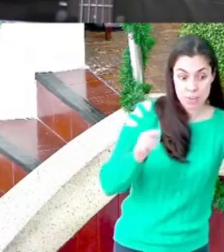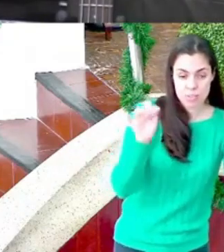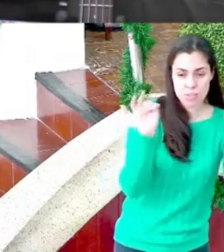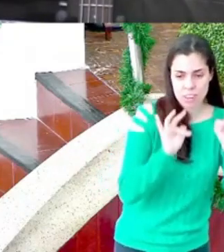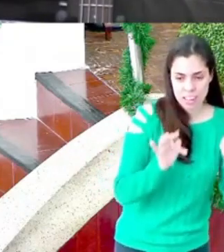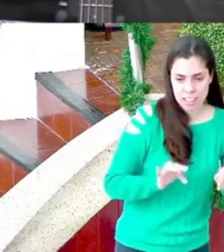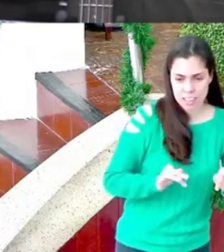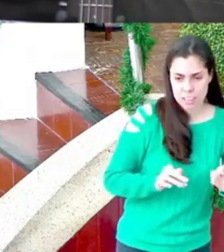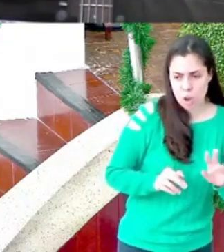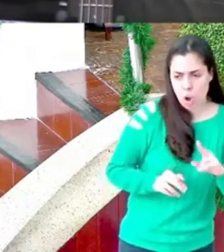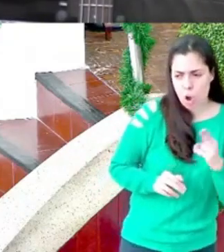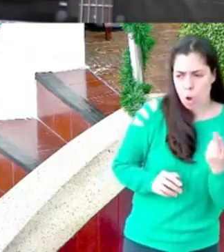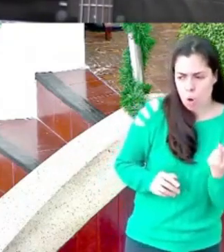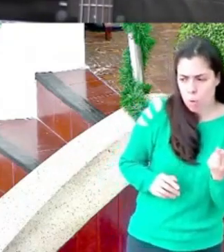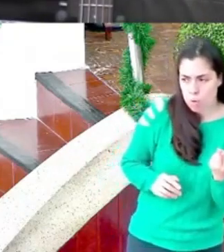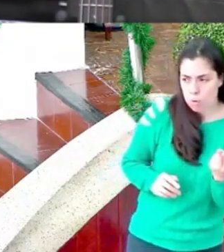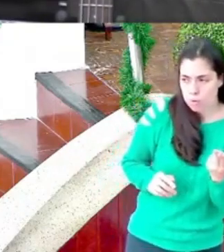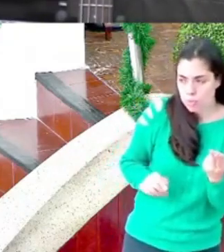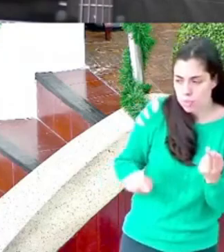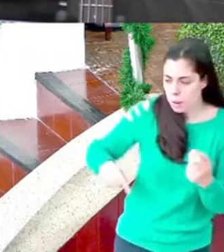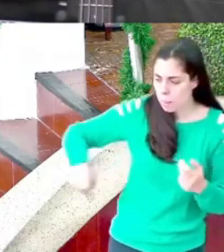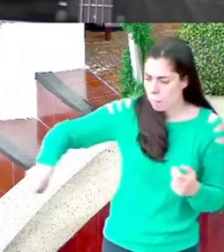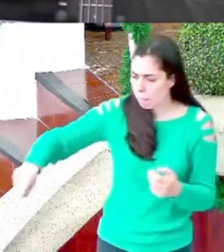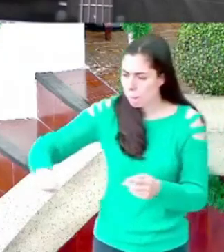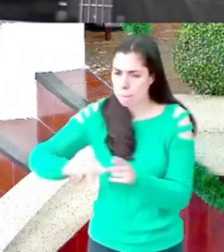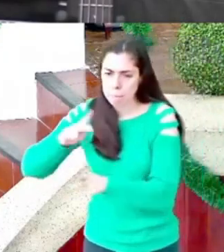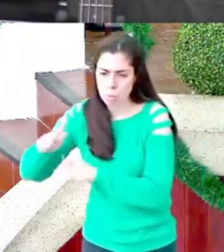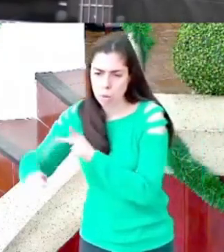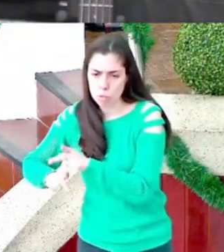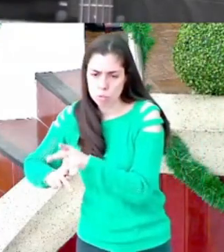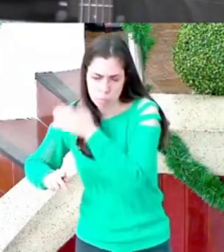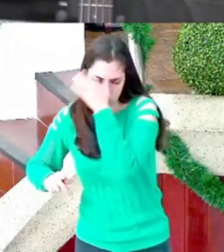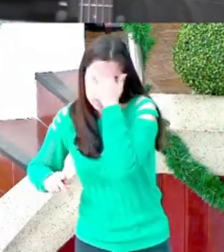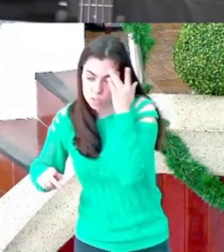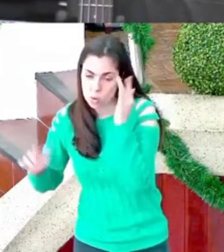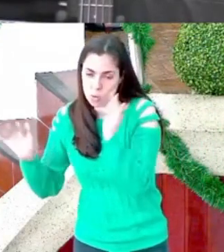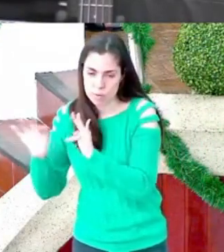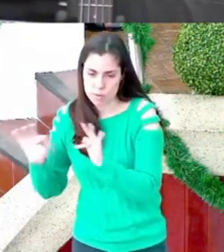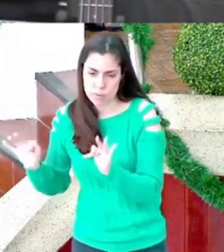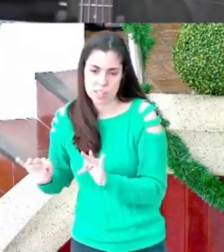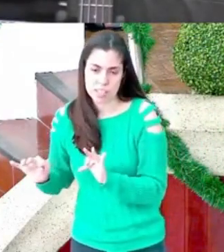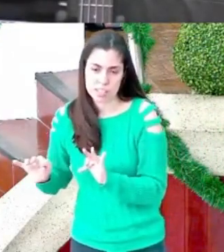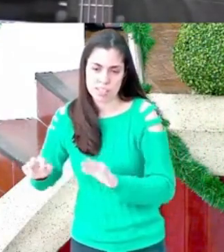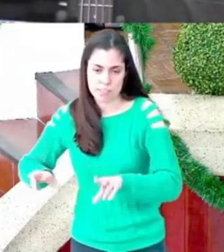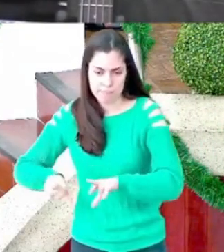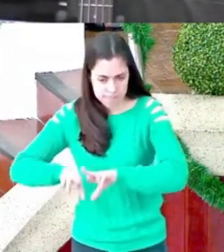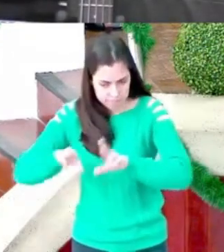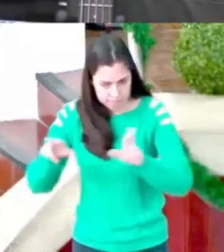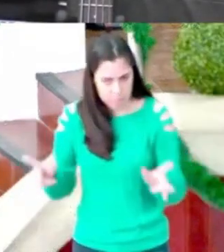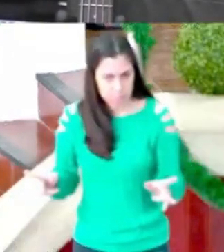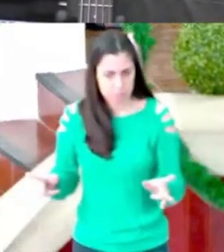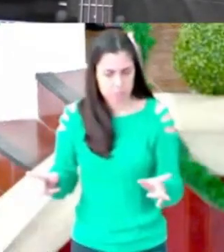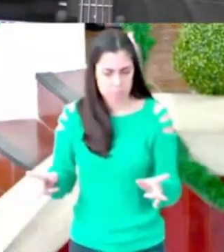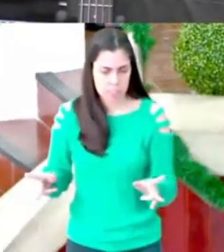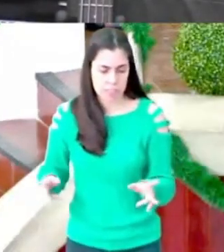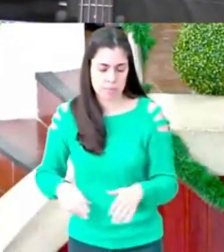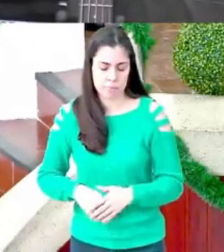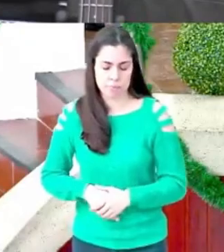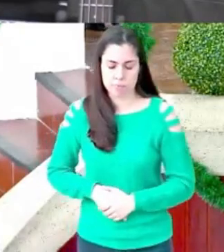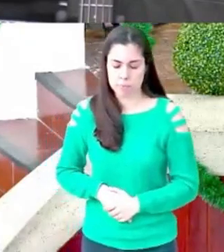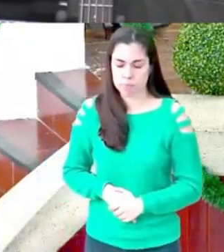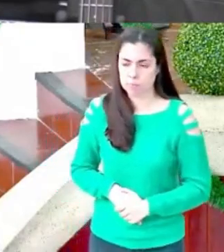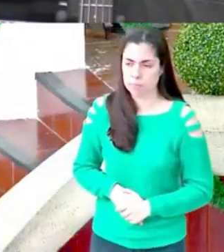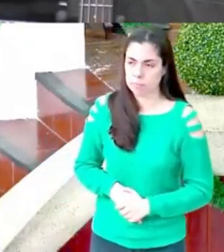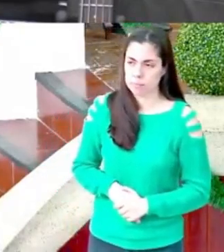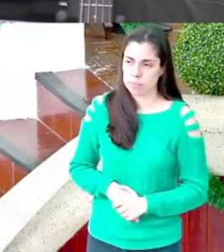respeito de recompensas. O versículo 5 e 16 também do capítulo 6 nos falam de